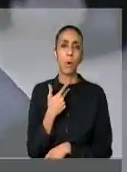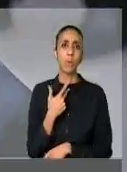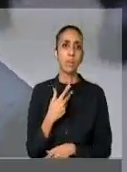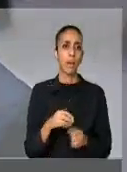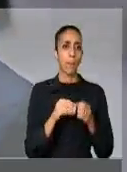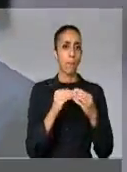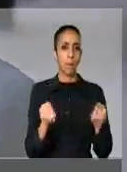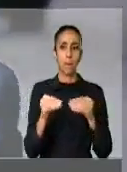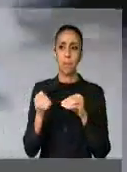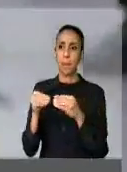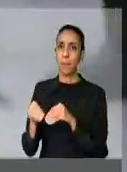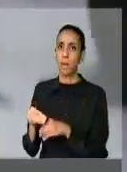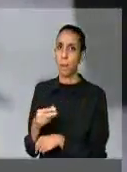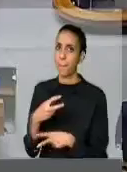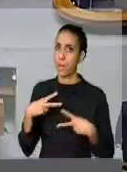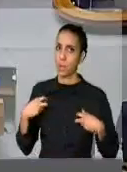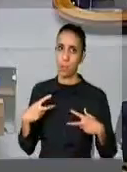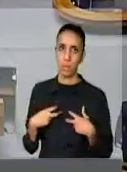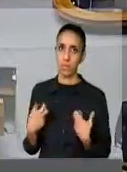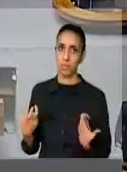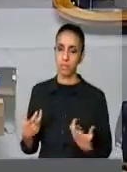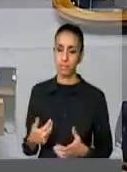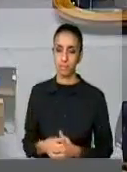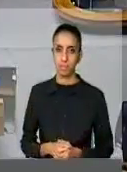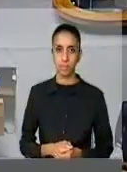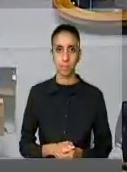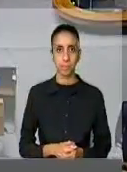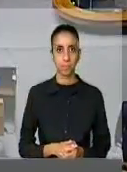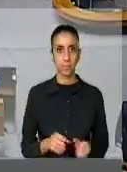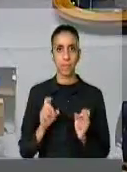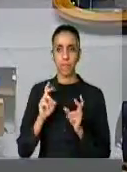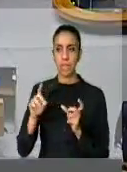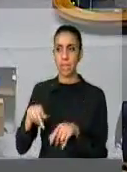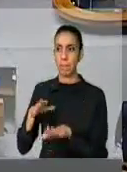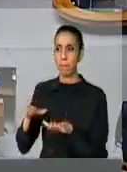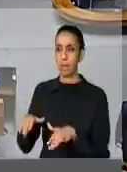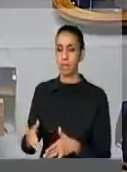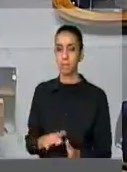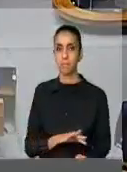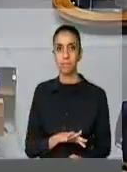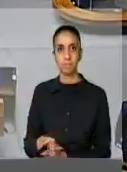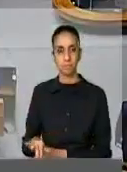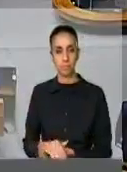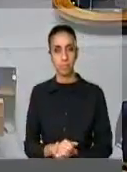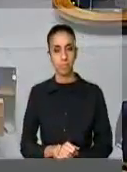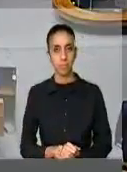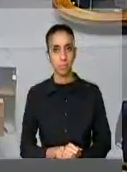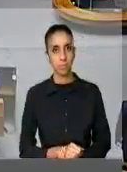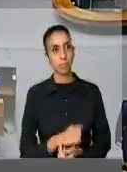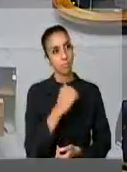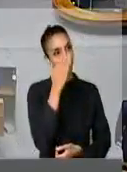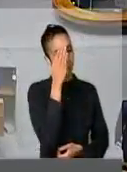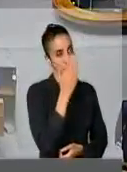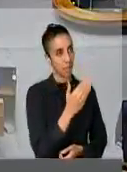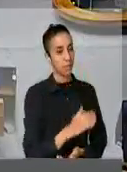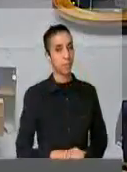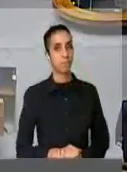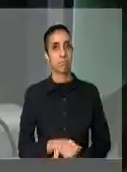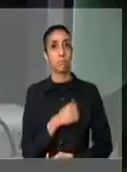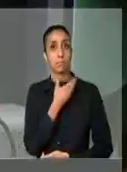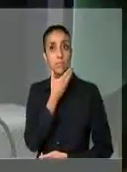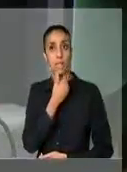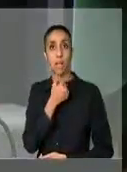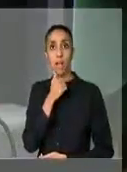Muito obrigado, senhor presidente. Muito obrigado. Obrigado. Deputada Keiko, Vossa Excelência tem 3 minutos, depois eu dou 1 minuto. Obrigada, presidente. Senhoras